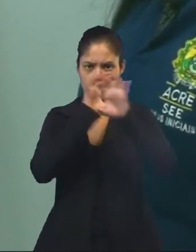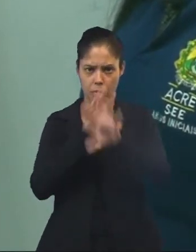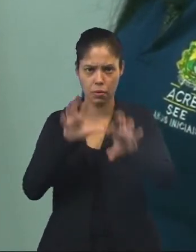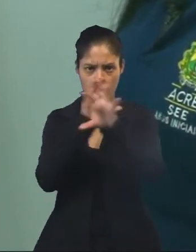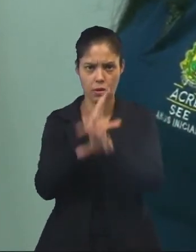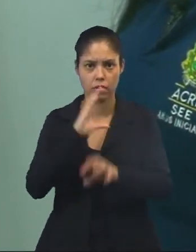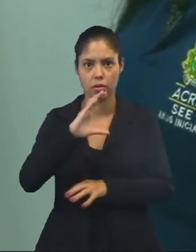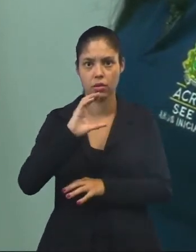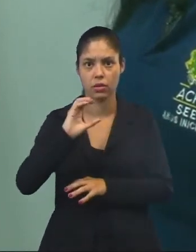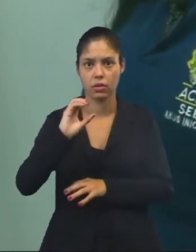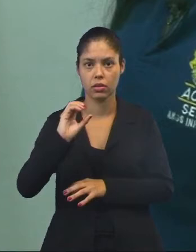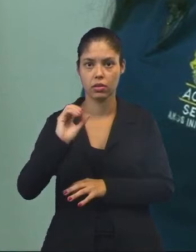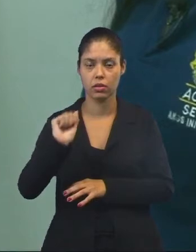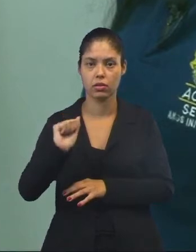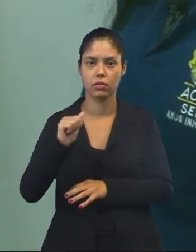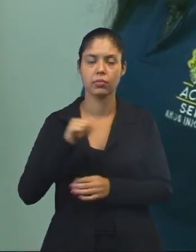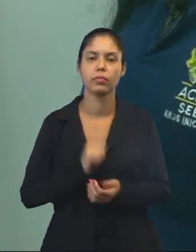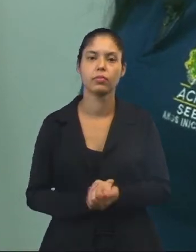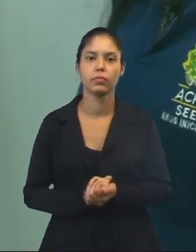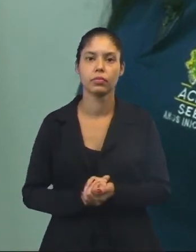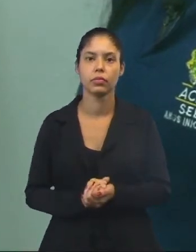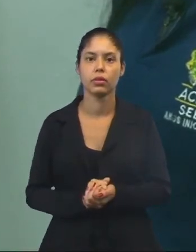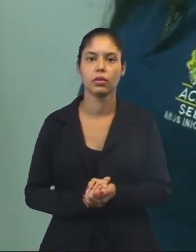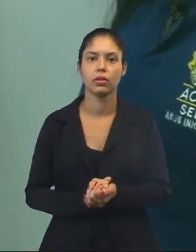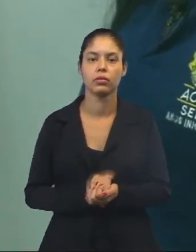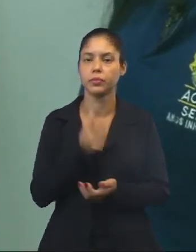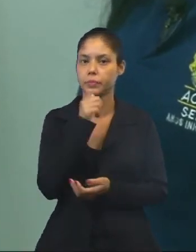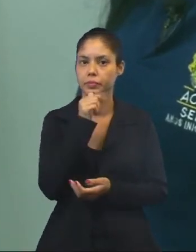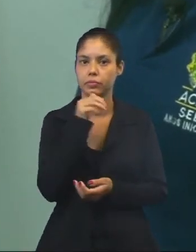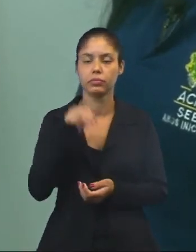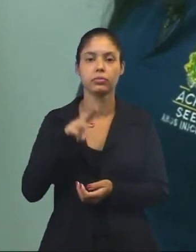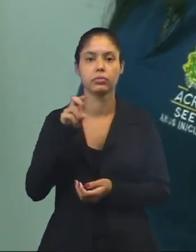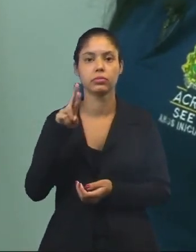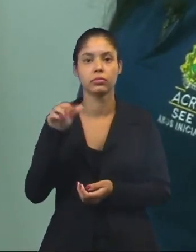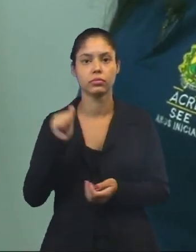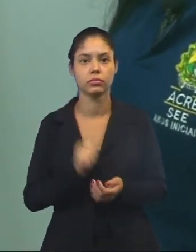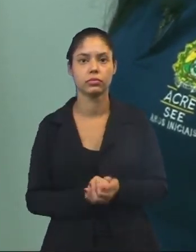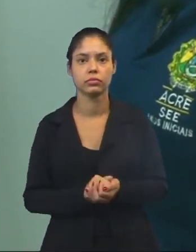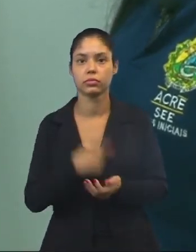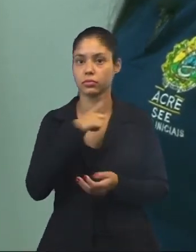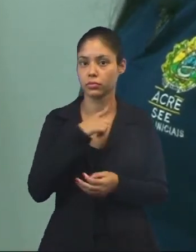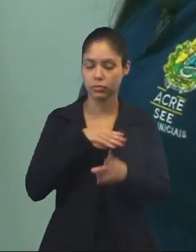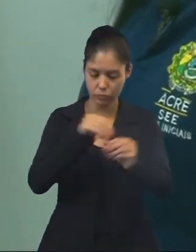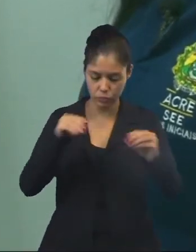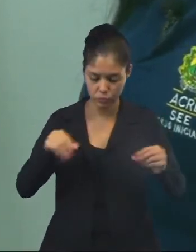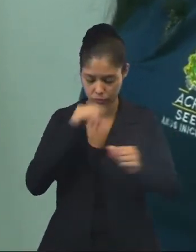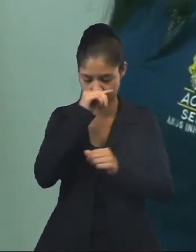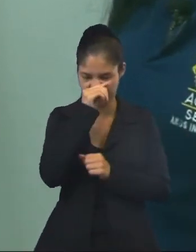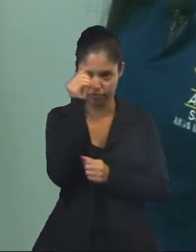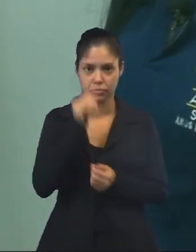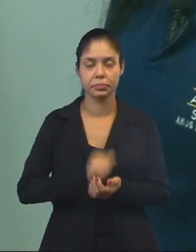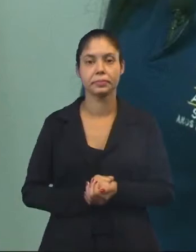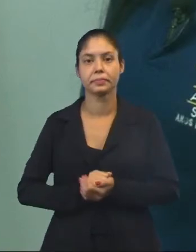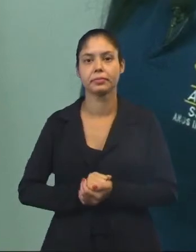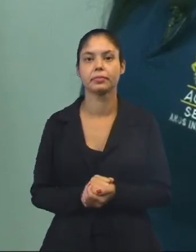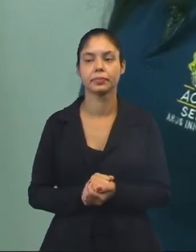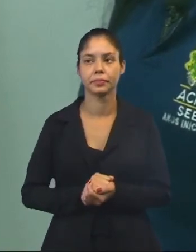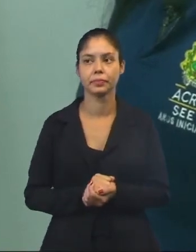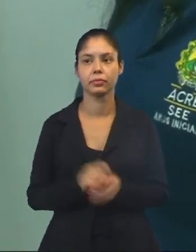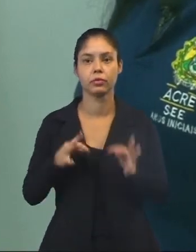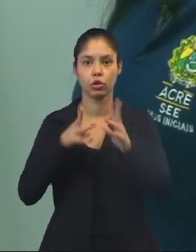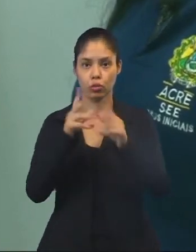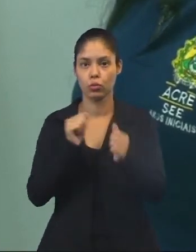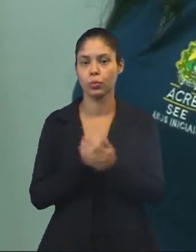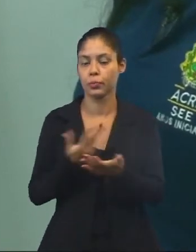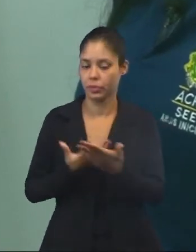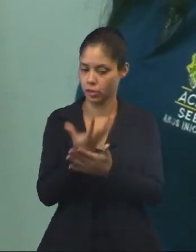carbônico, água e os minerais. Esses minerais eu estou me referindo aos nutrientes que tem nesse solo, ó. Tudo